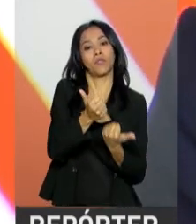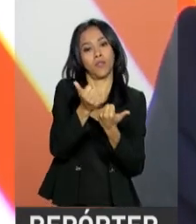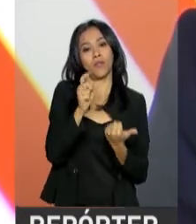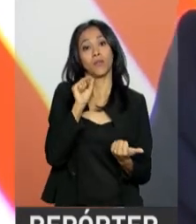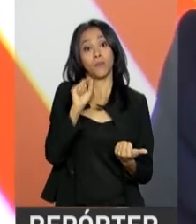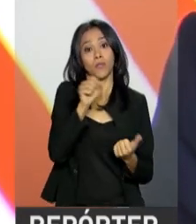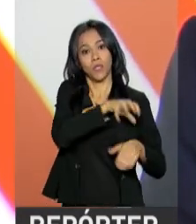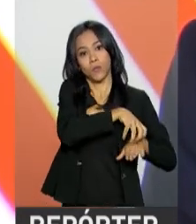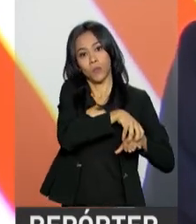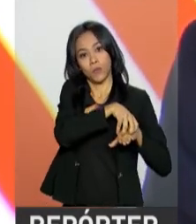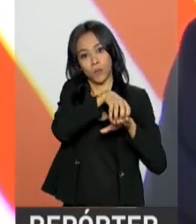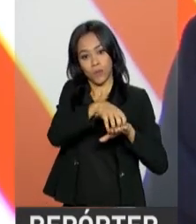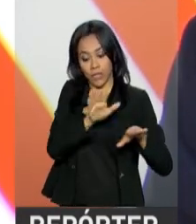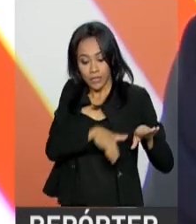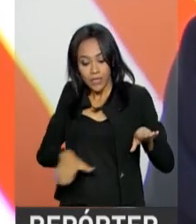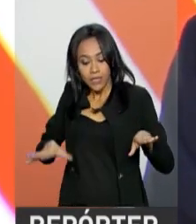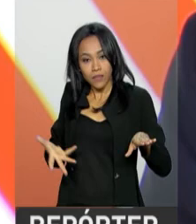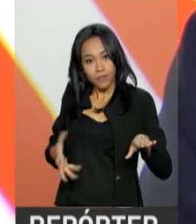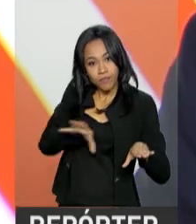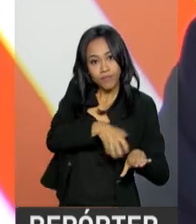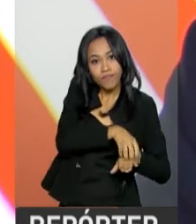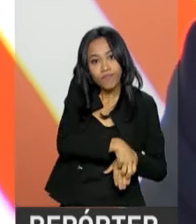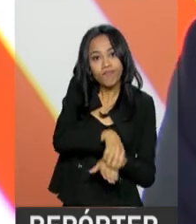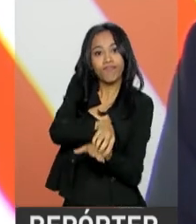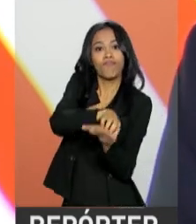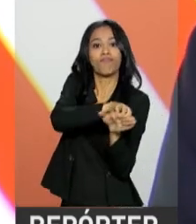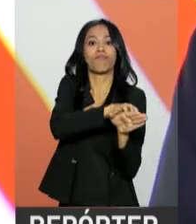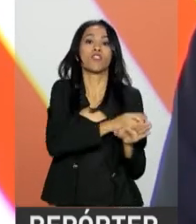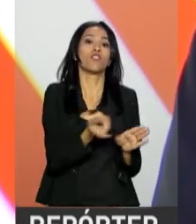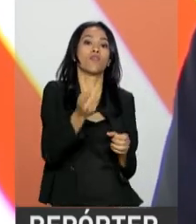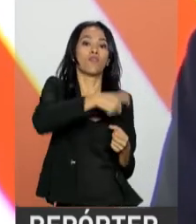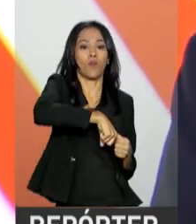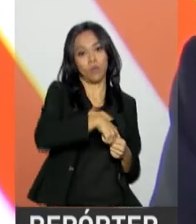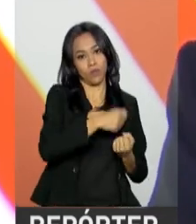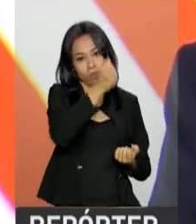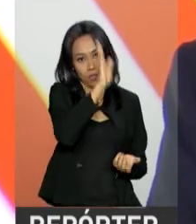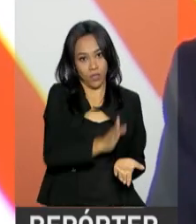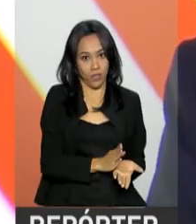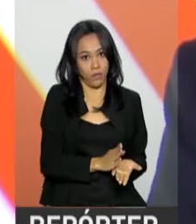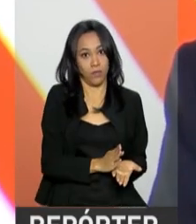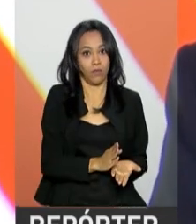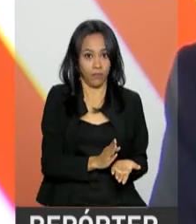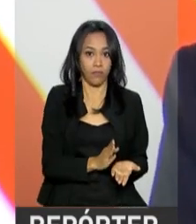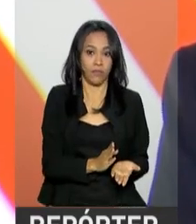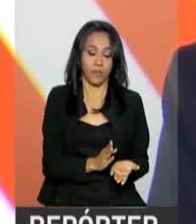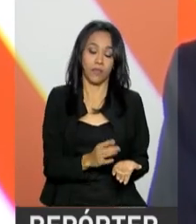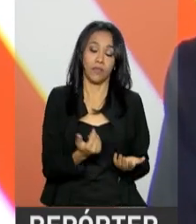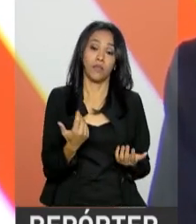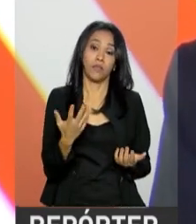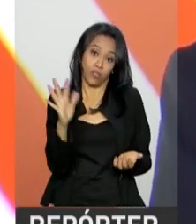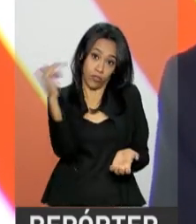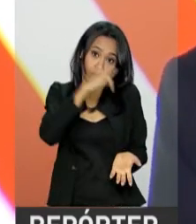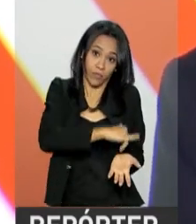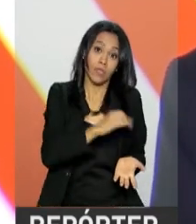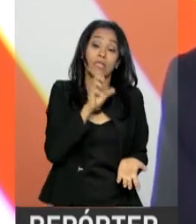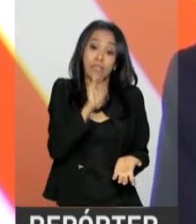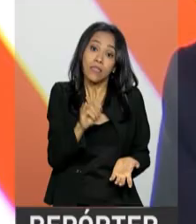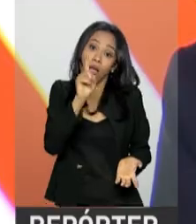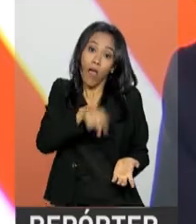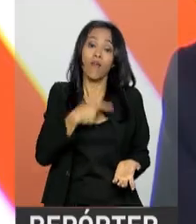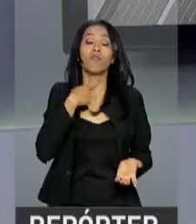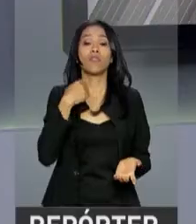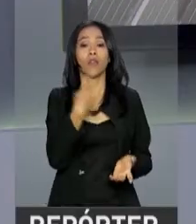dos menores brasileiros de volta ao brasil se esse naturalmente for o desejo das